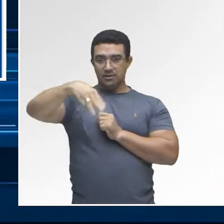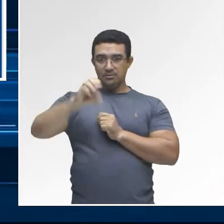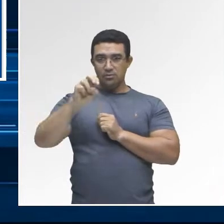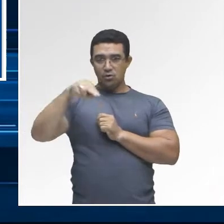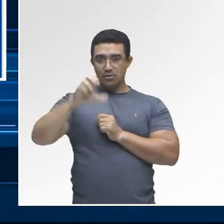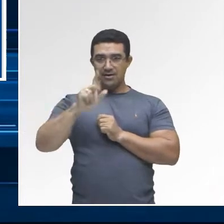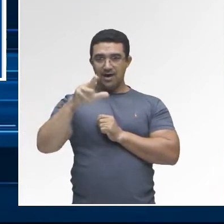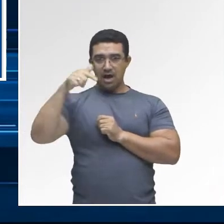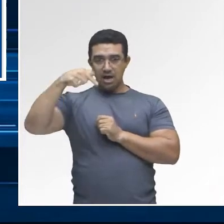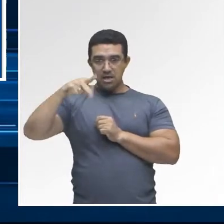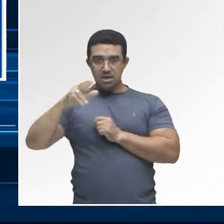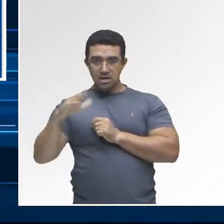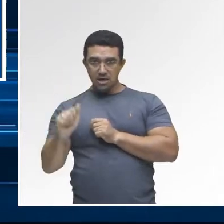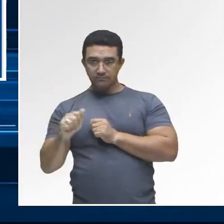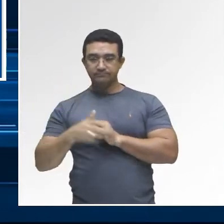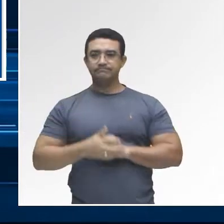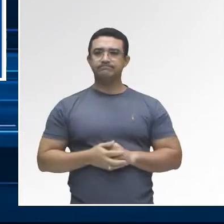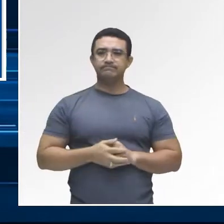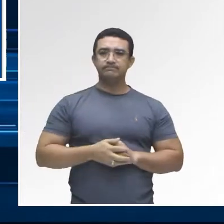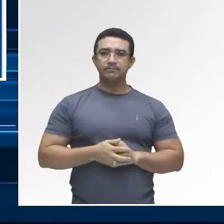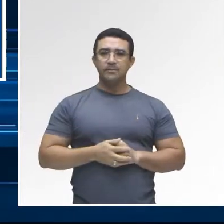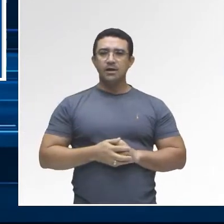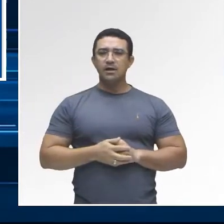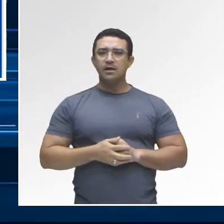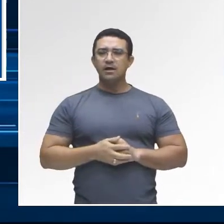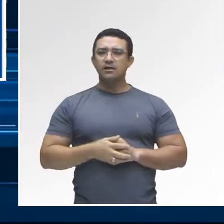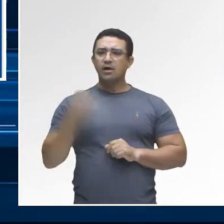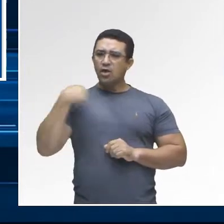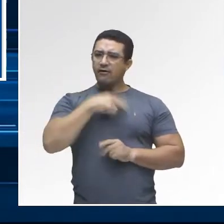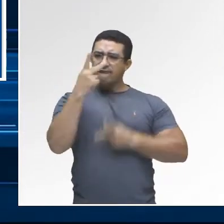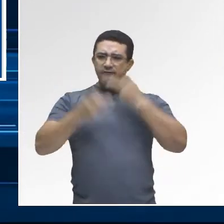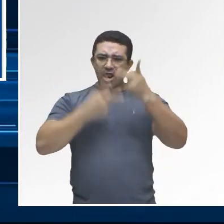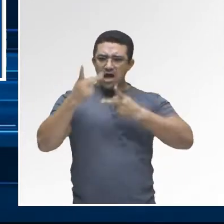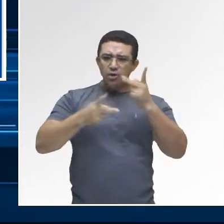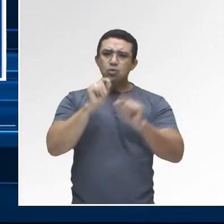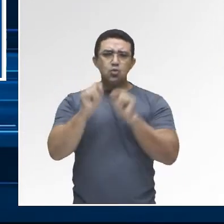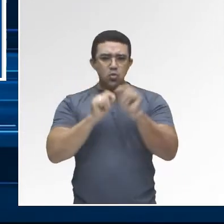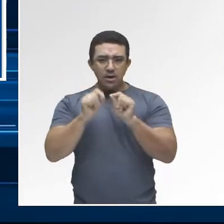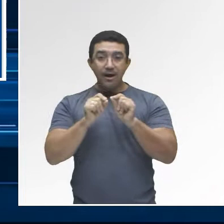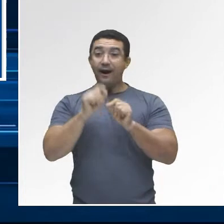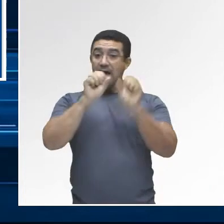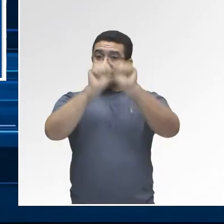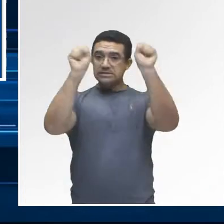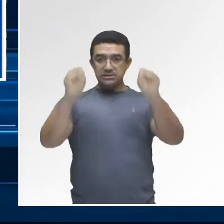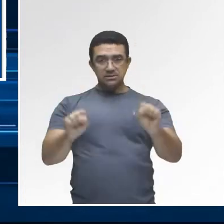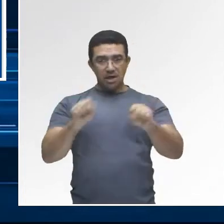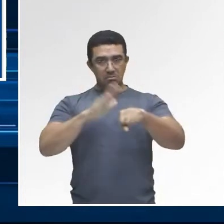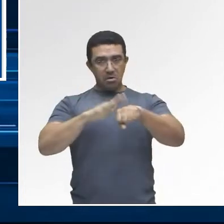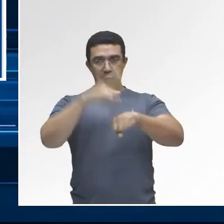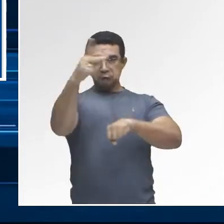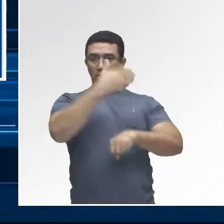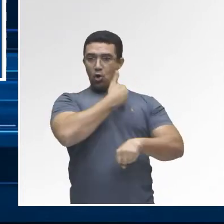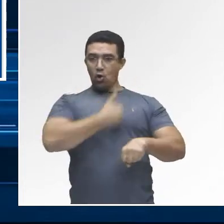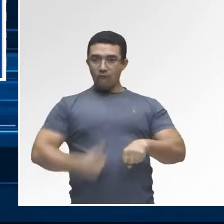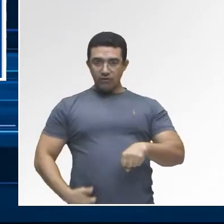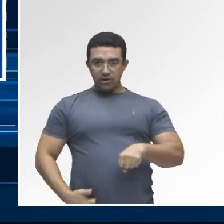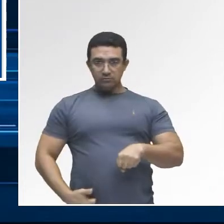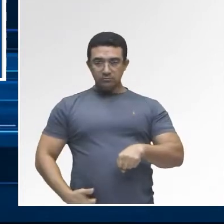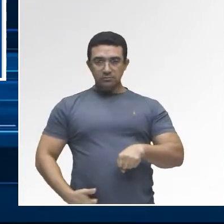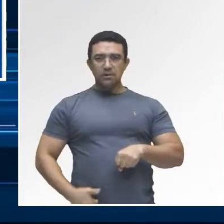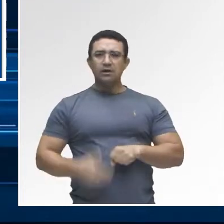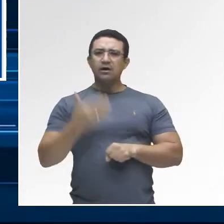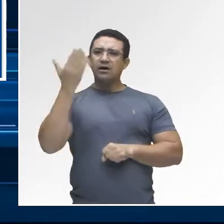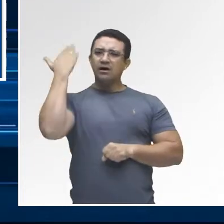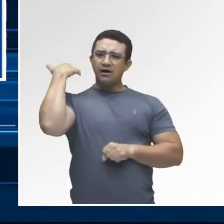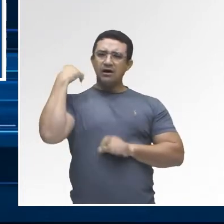Olha só. Quando a gente está falando em monarquia, a gente está falando de um sistema de governo em que essa